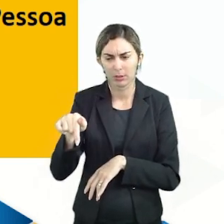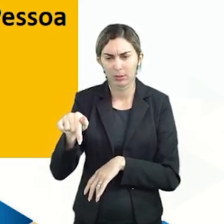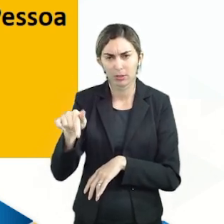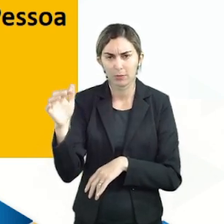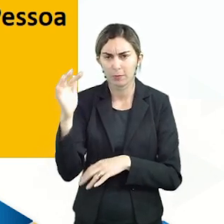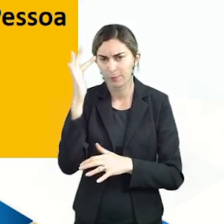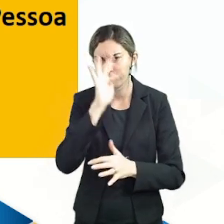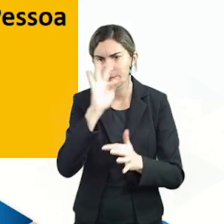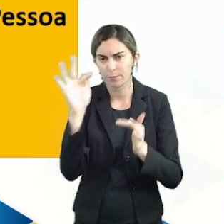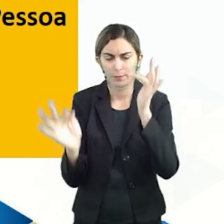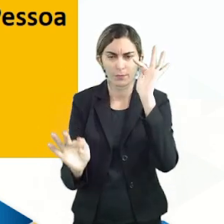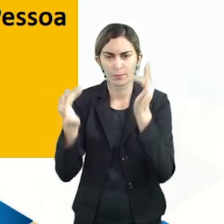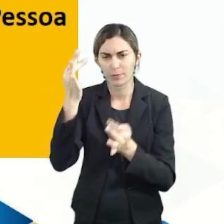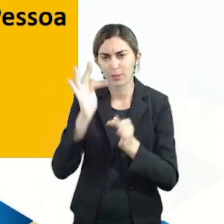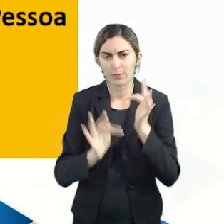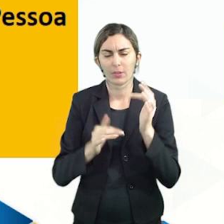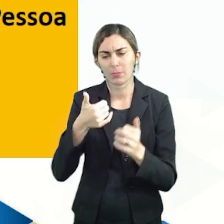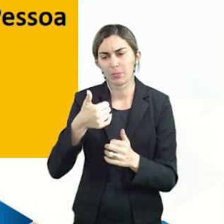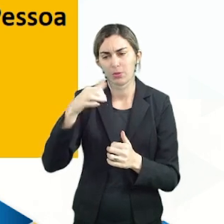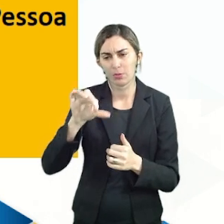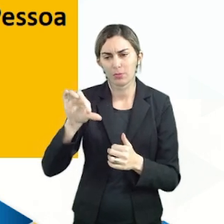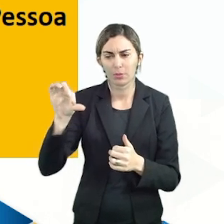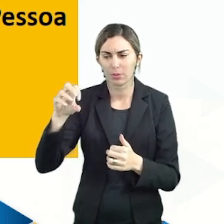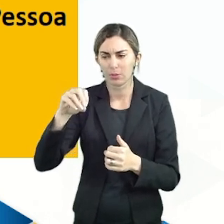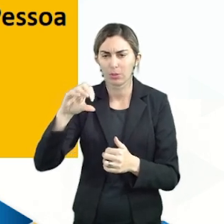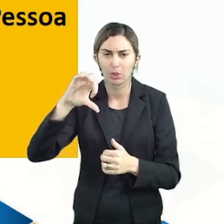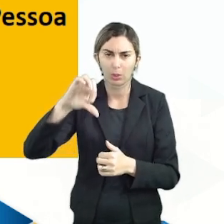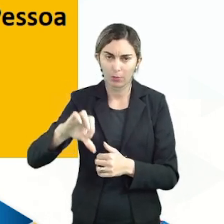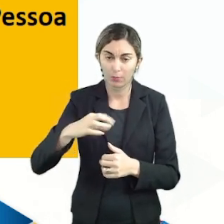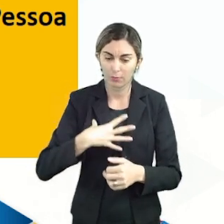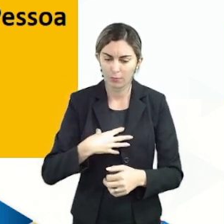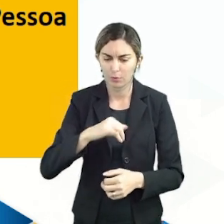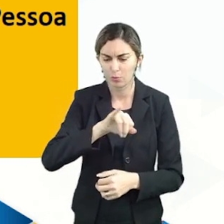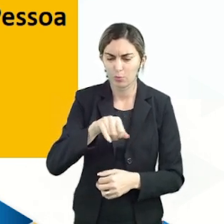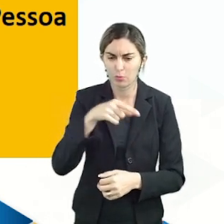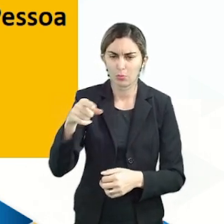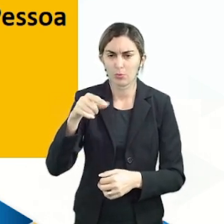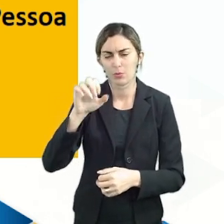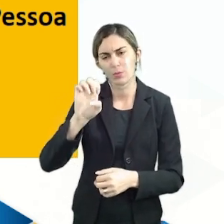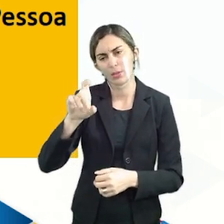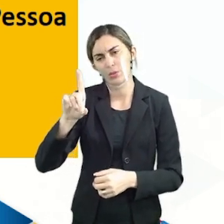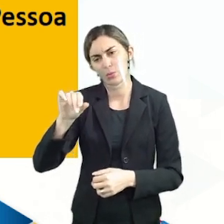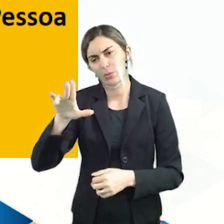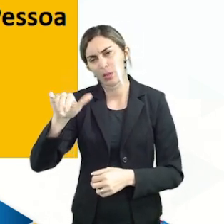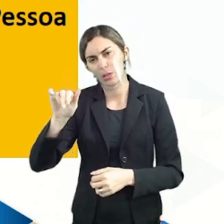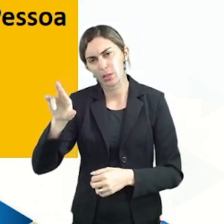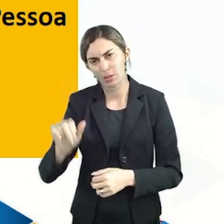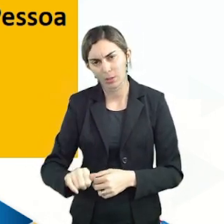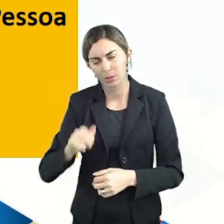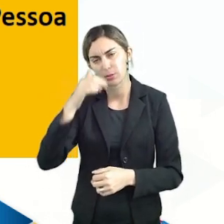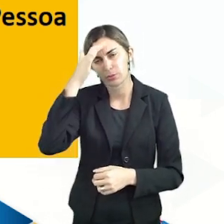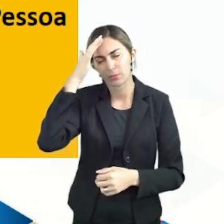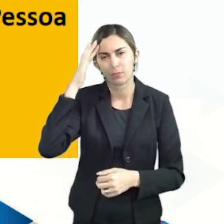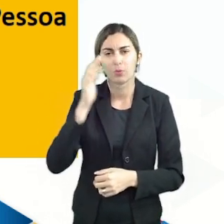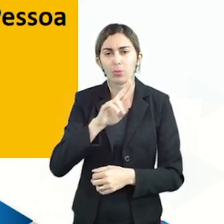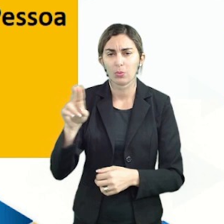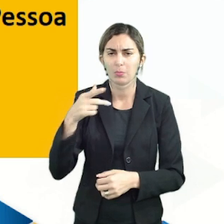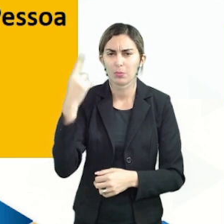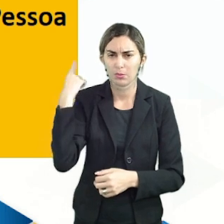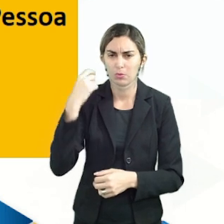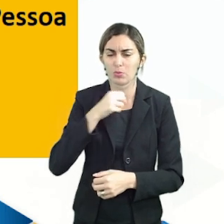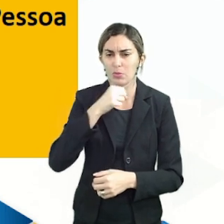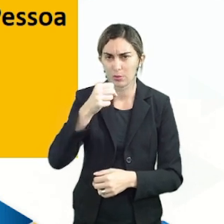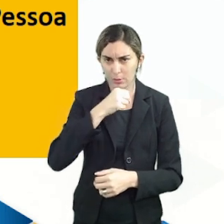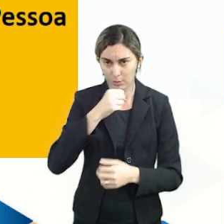de fevereiro de 1909. Filho de João Eduardo Torres Câmara Filho, jornalista